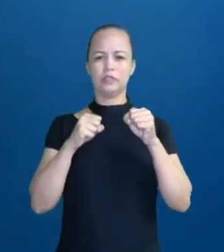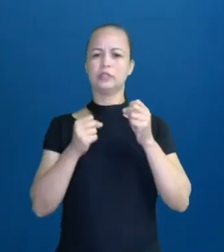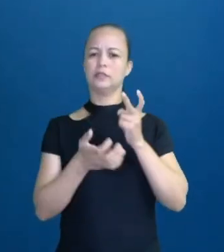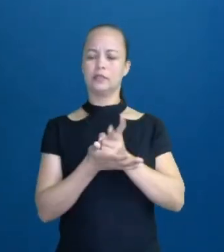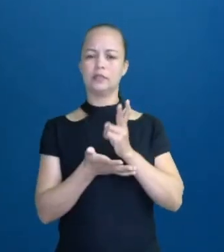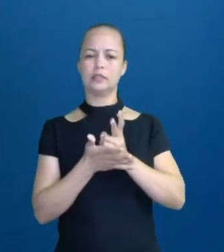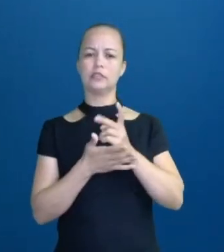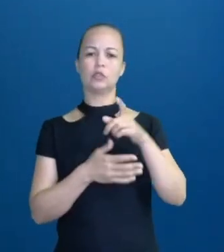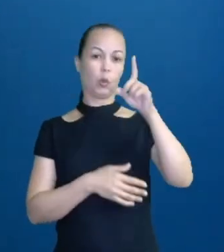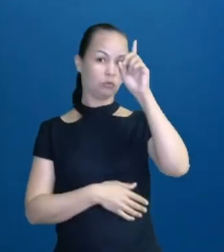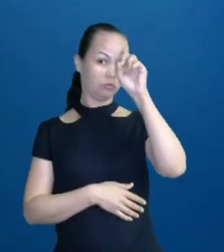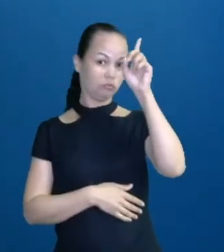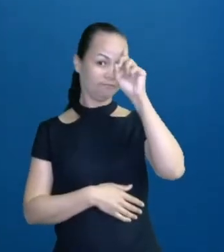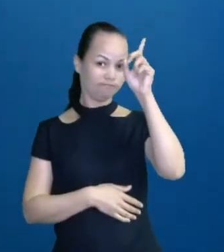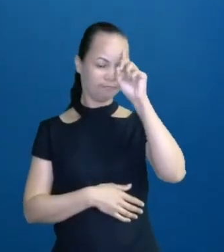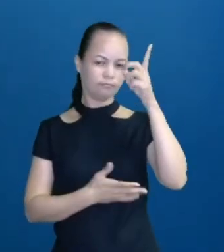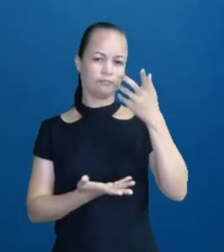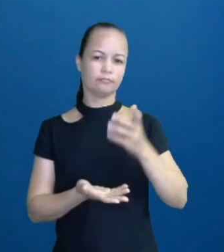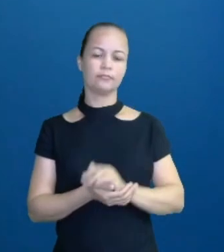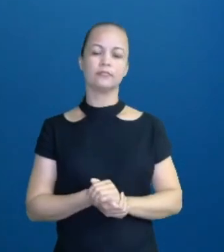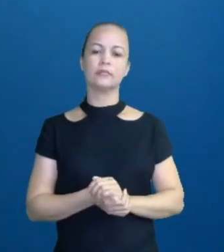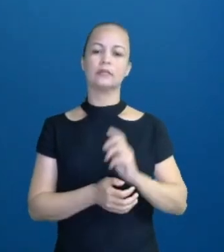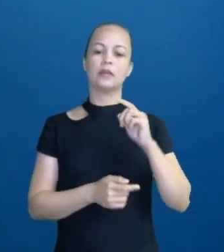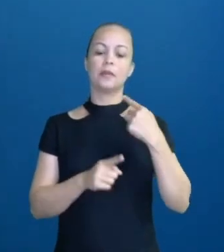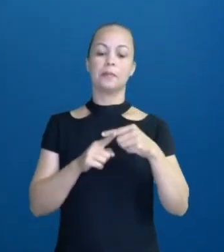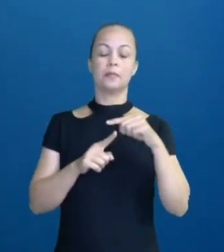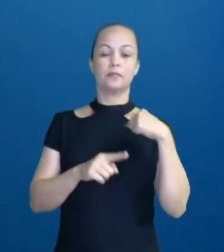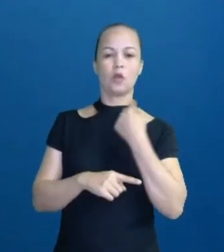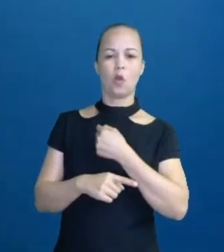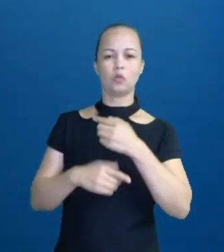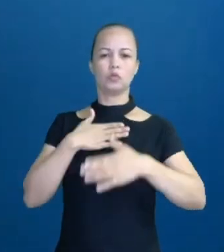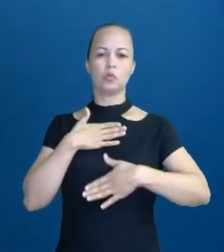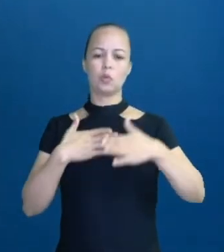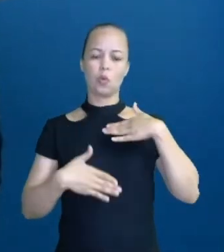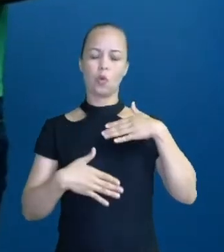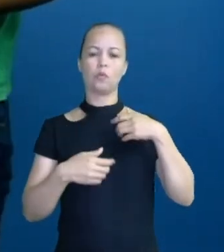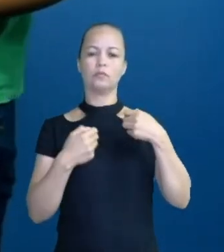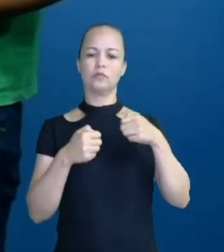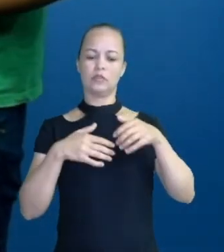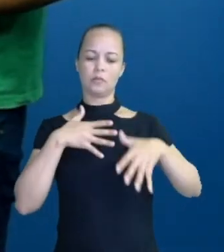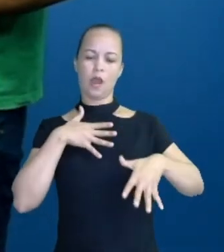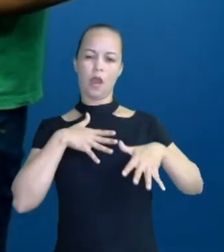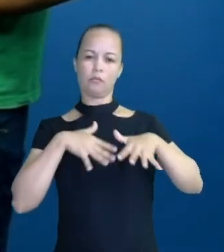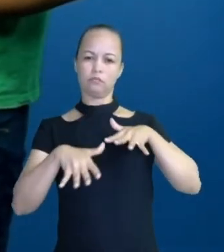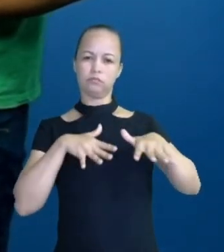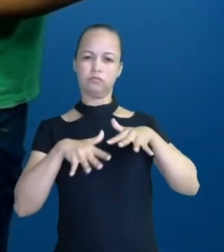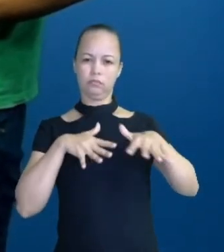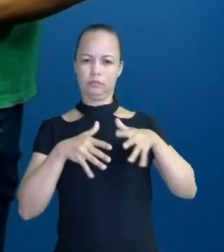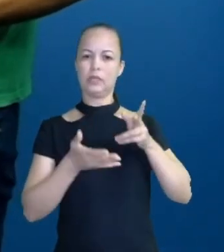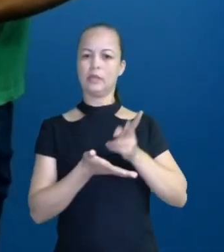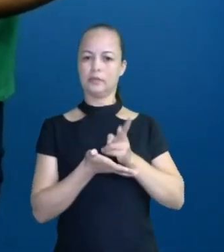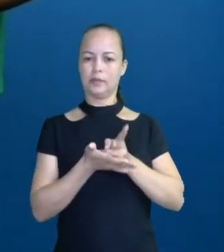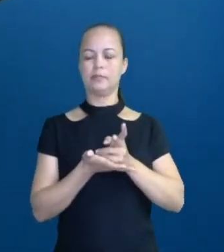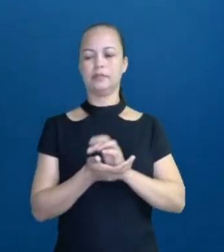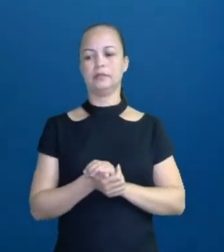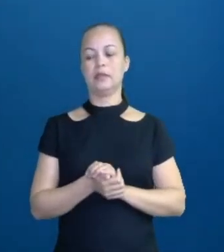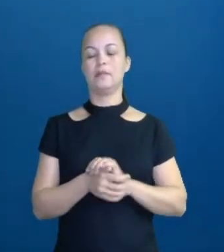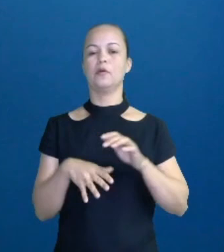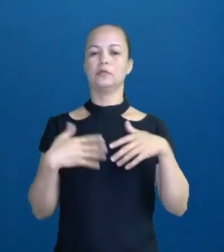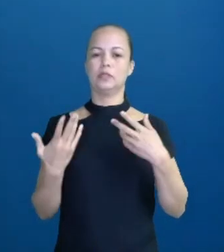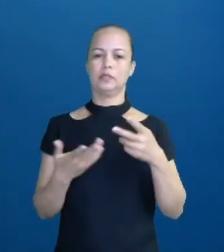certo? Diariamente, né? Porque o nosso corpo ele foi feito para estar em movimento. Portanto, essa é uma